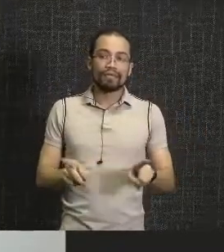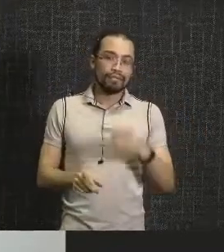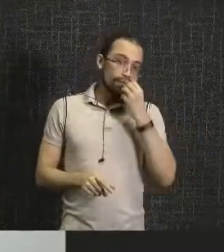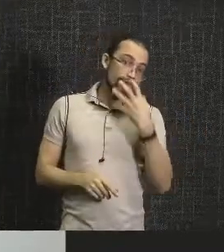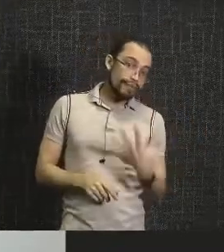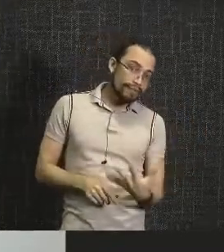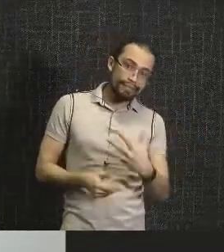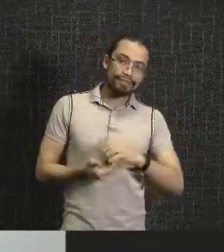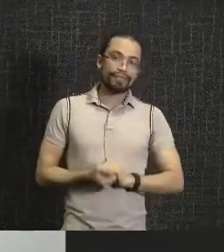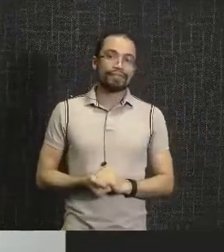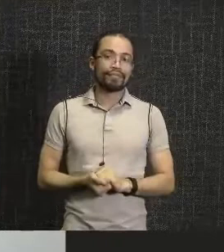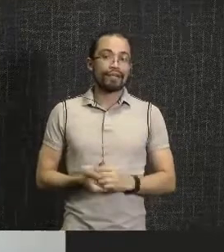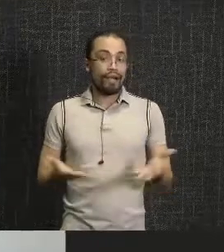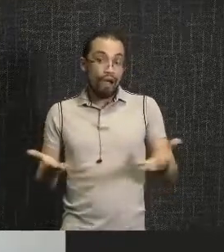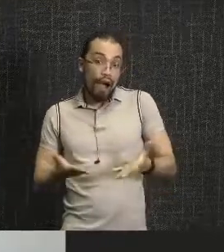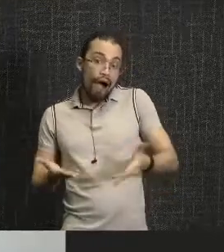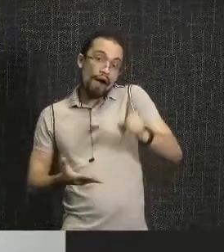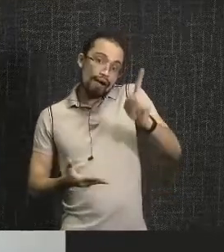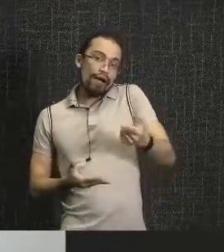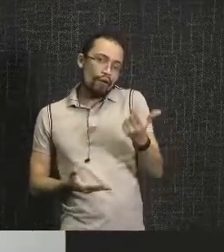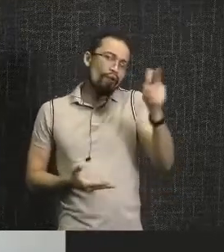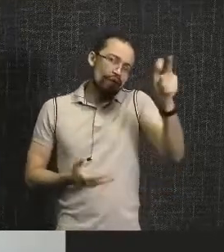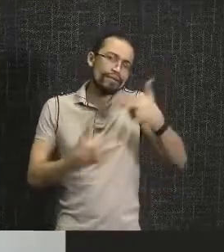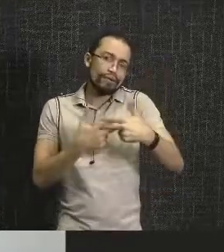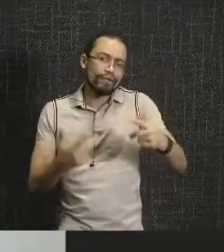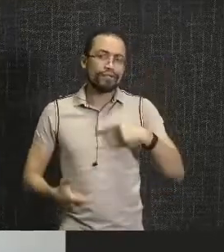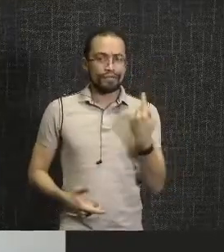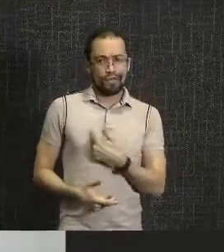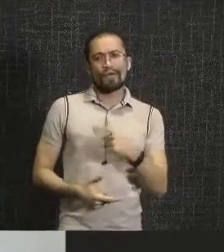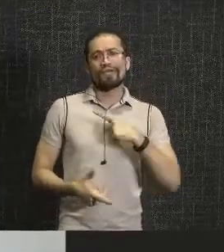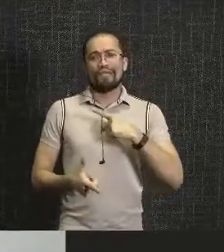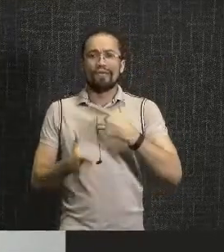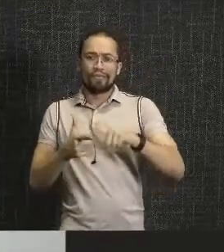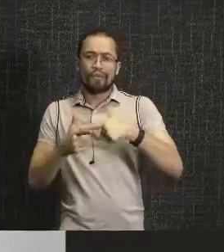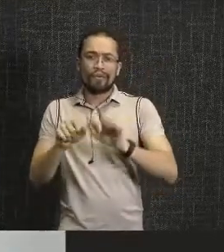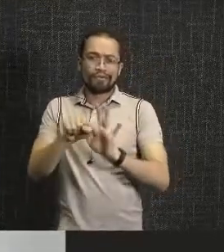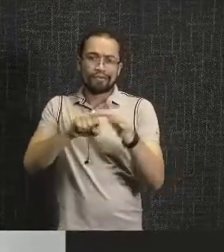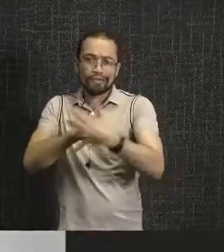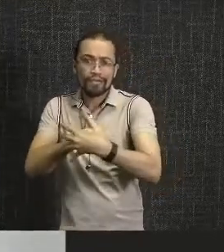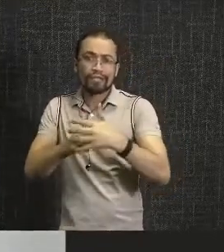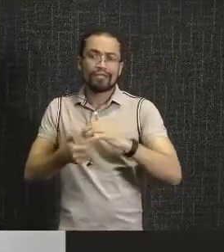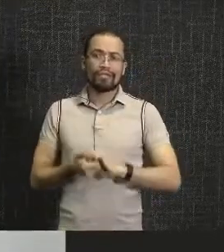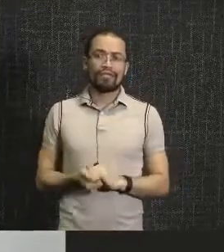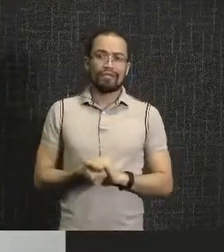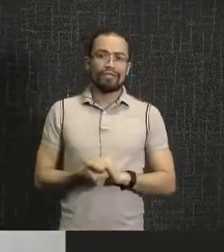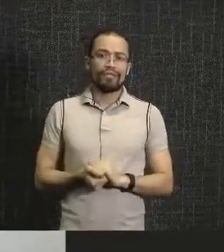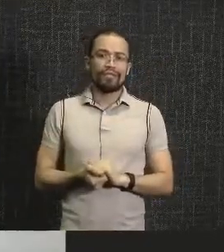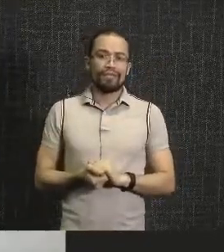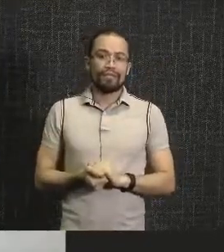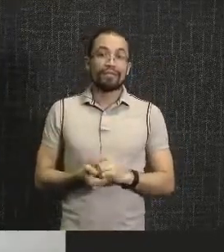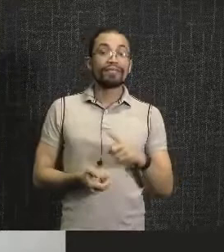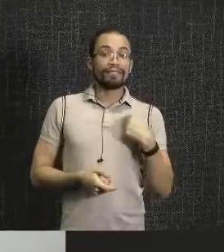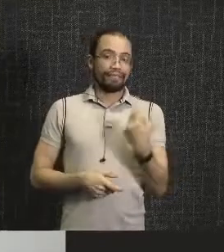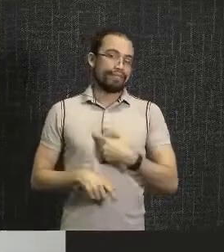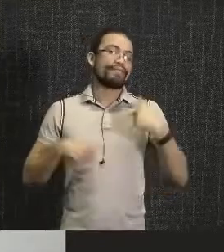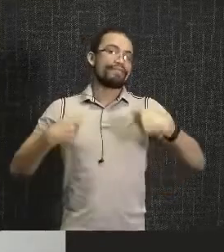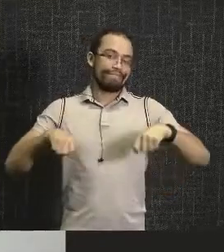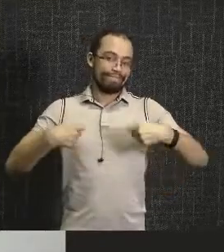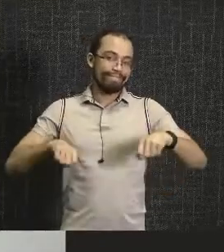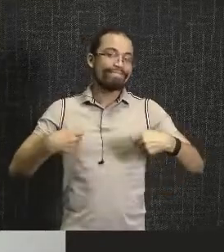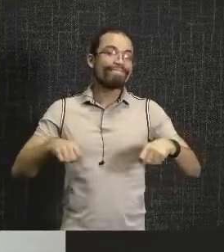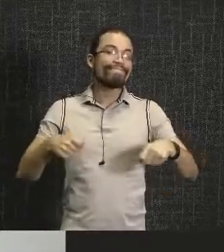agora é um outro passo, a gente foi acometido por uma outra crise e aí a gente tem que se preparar para